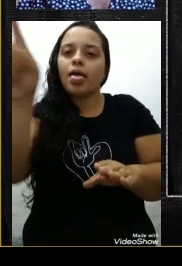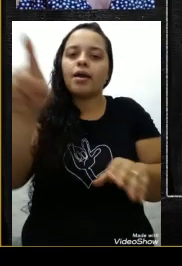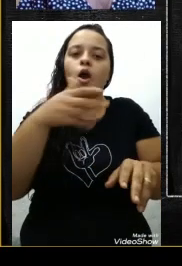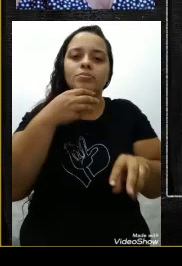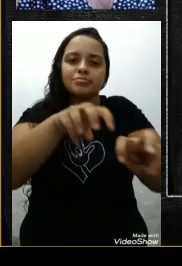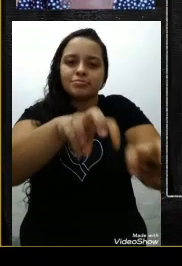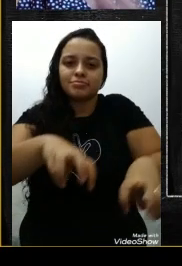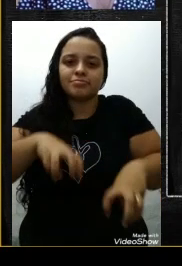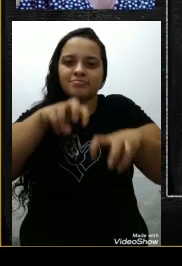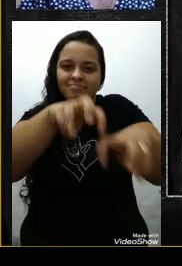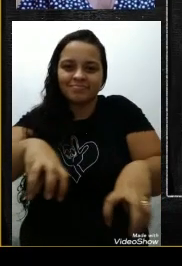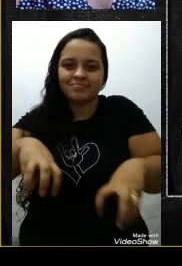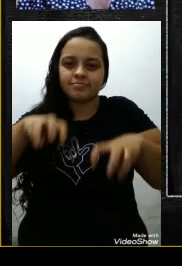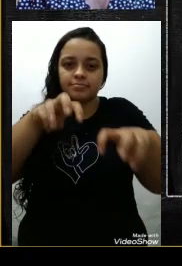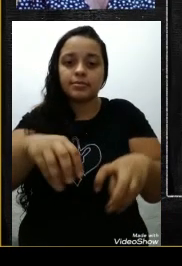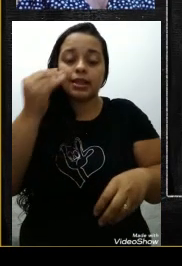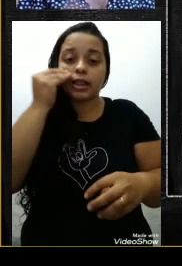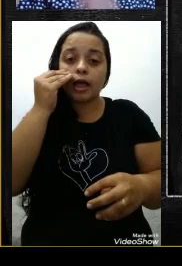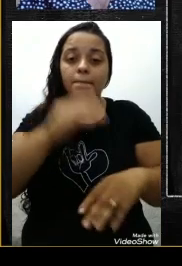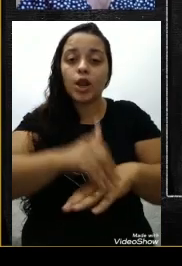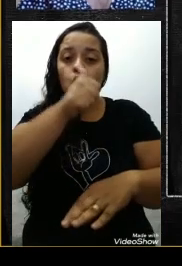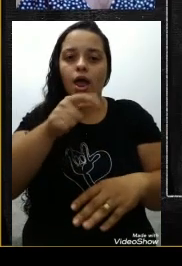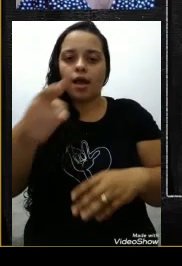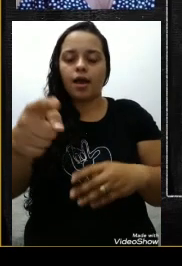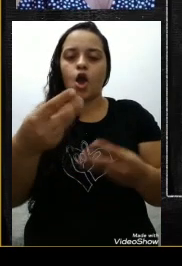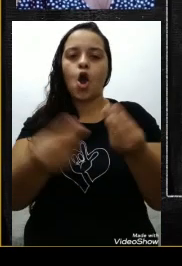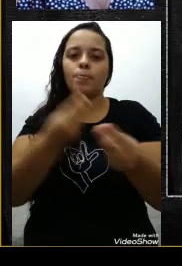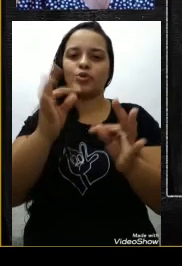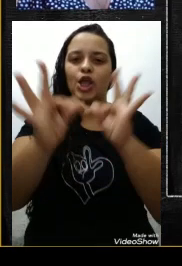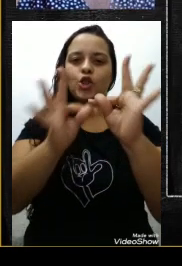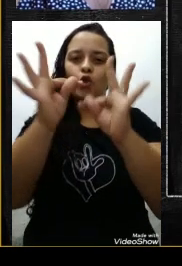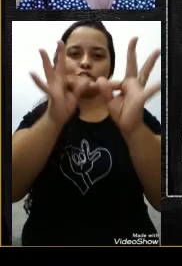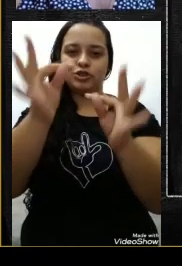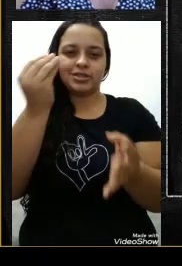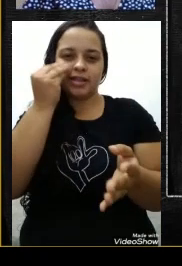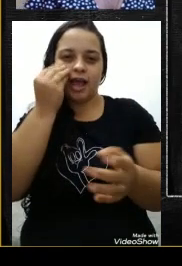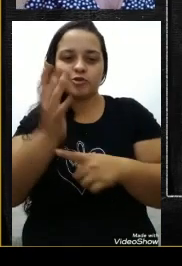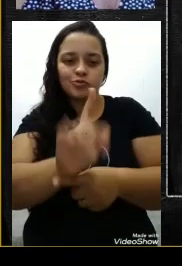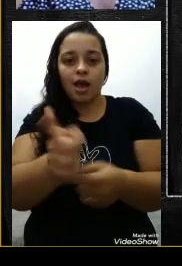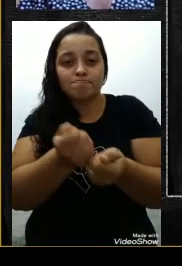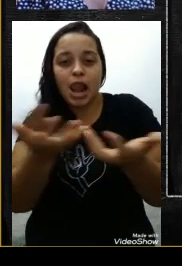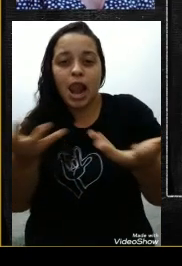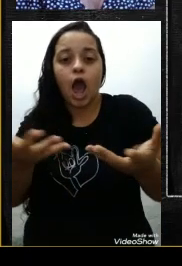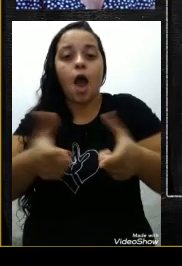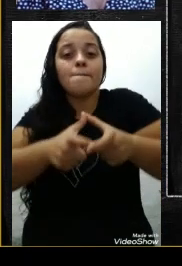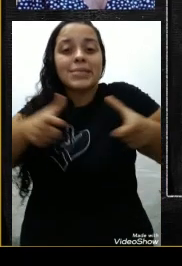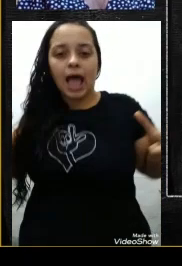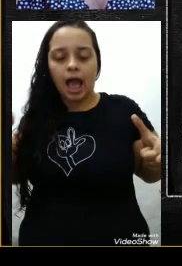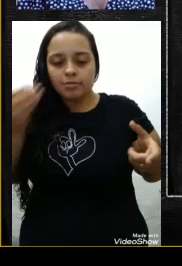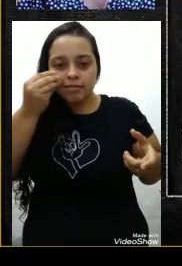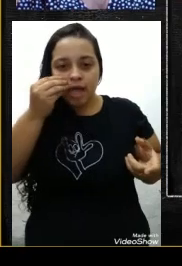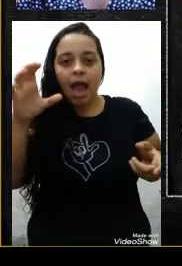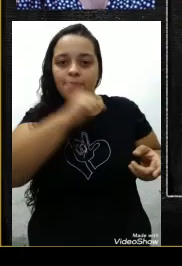para tentar melhorar a produção agrícola, a produção de alimentos durante o período